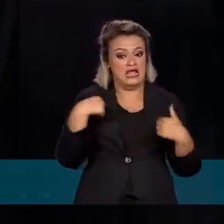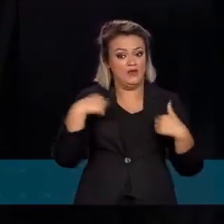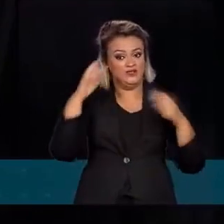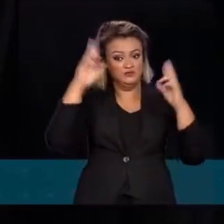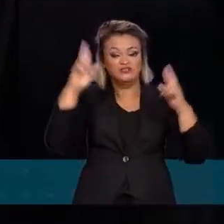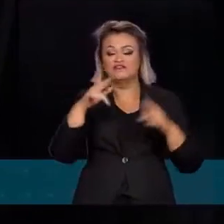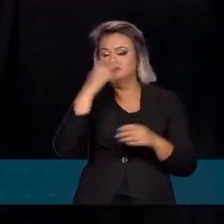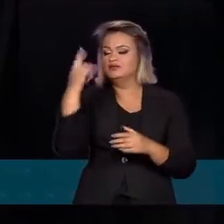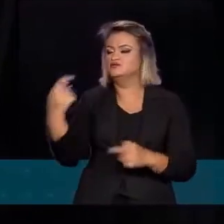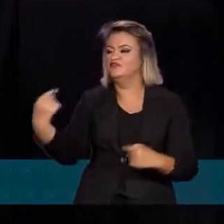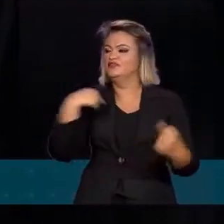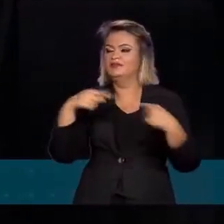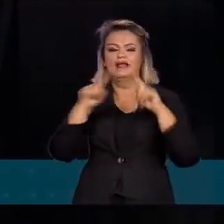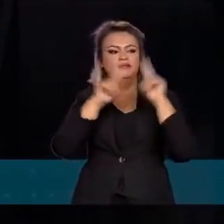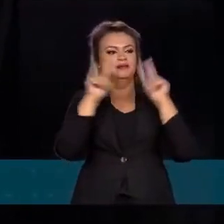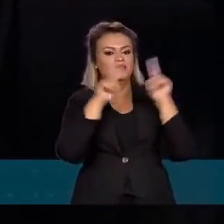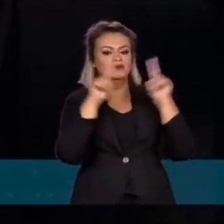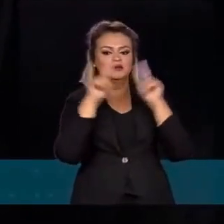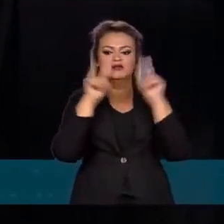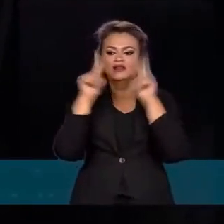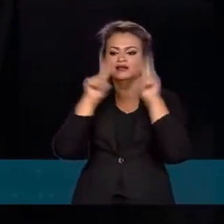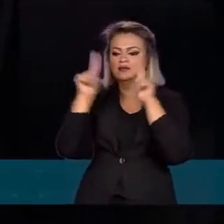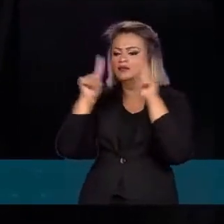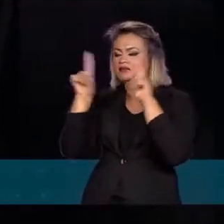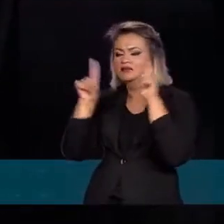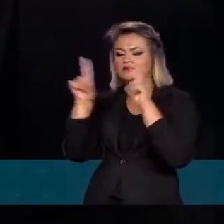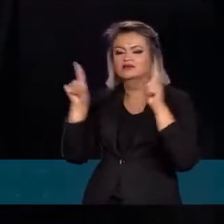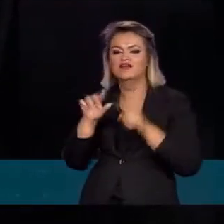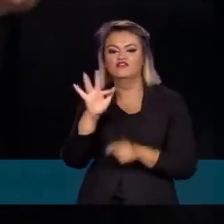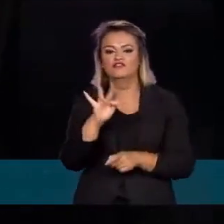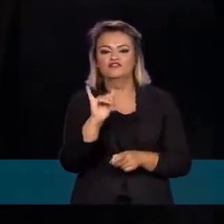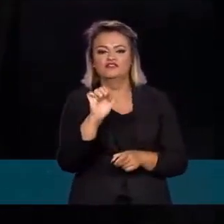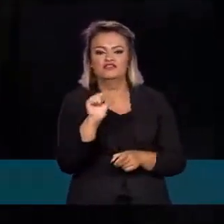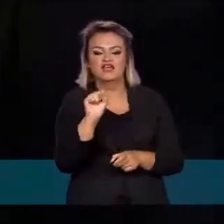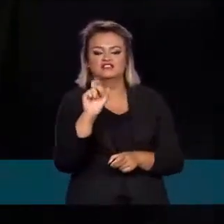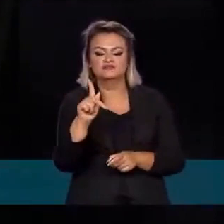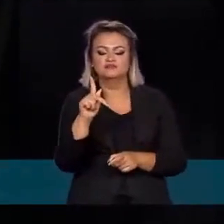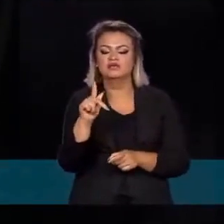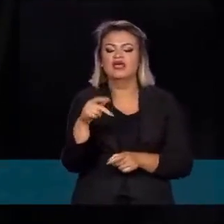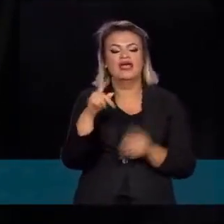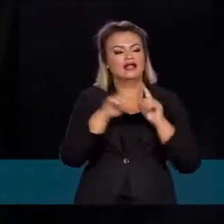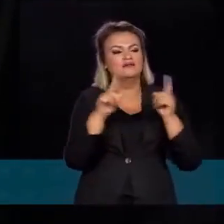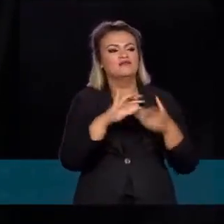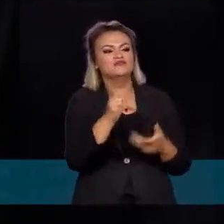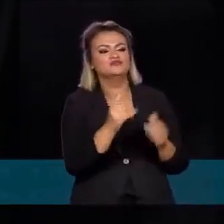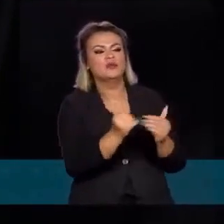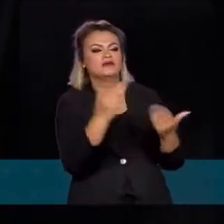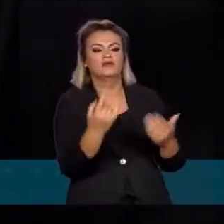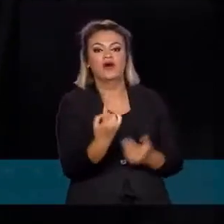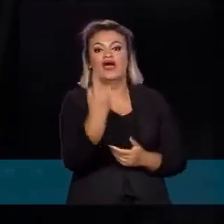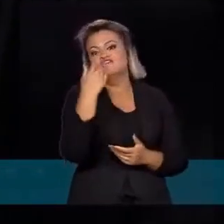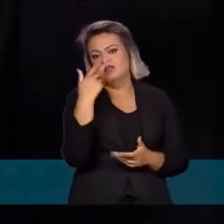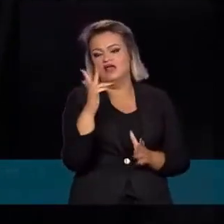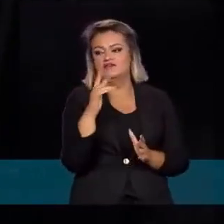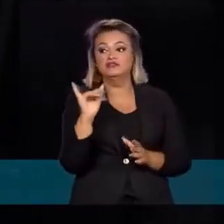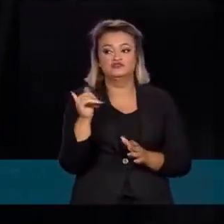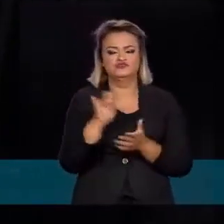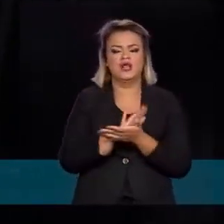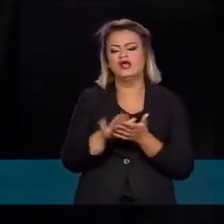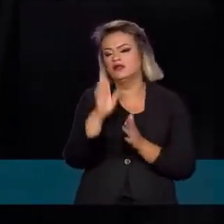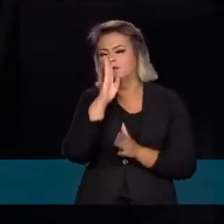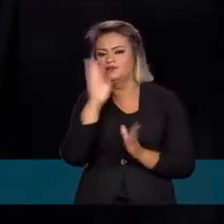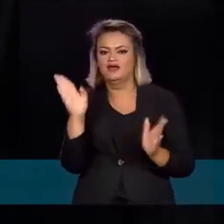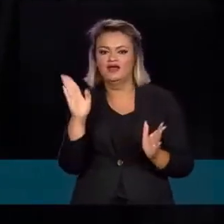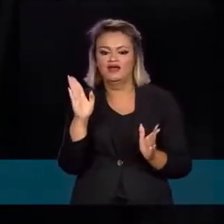todo mundo reclamava era o único dia café falava era quando aumentava o juros era o único dia era